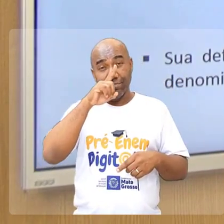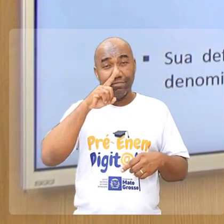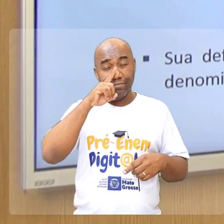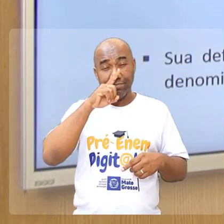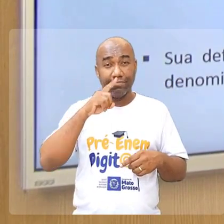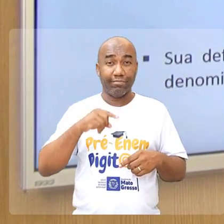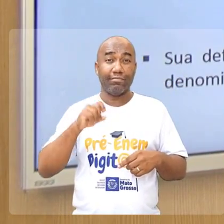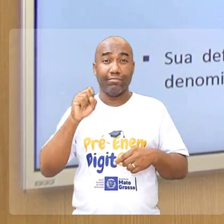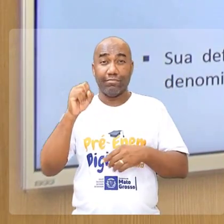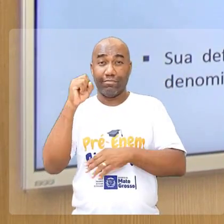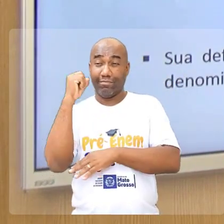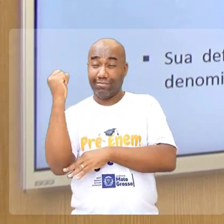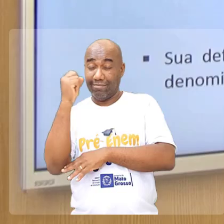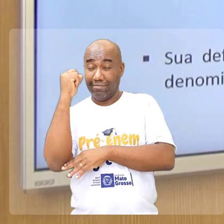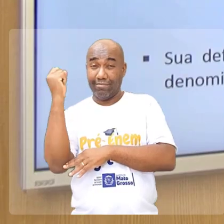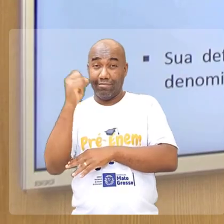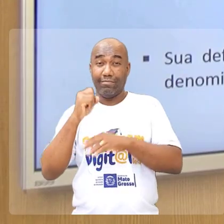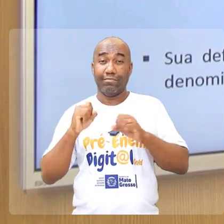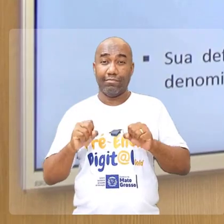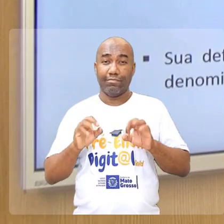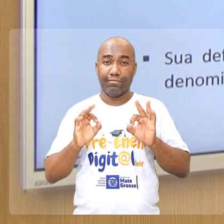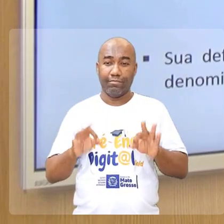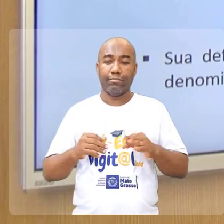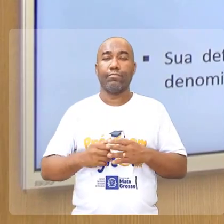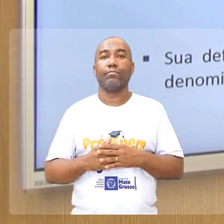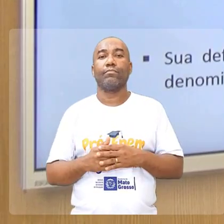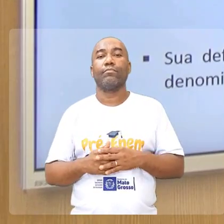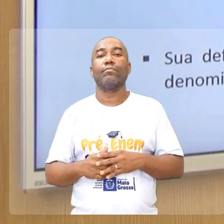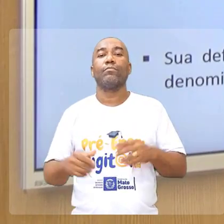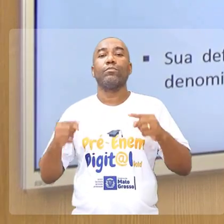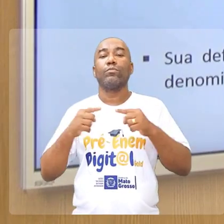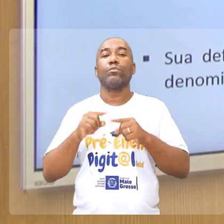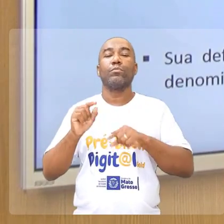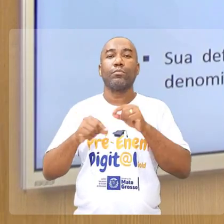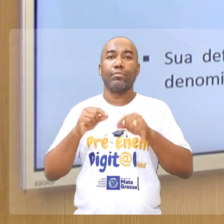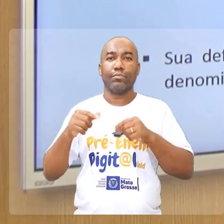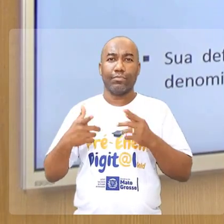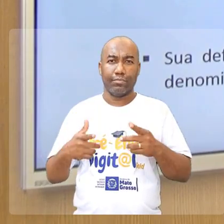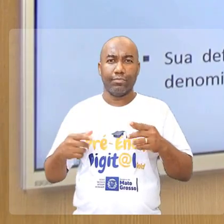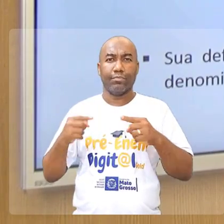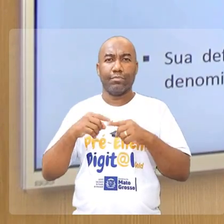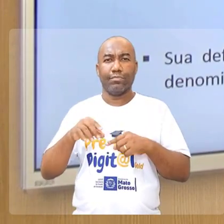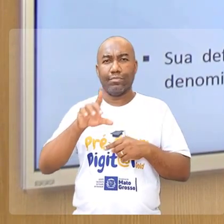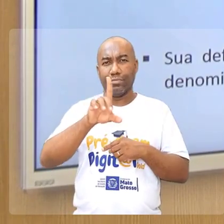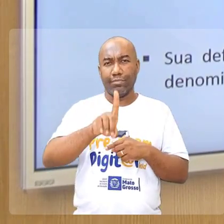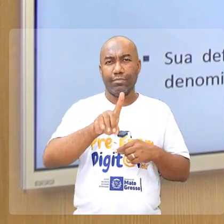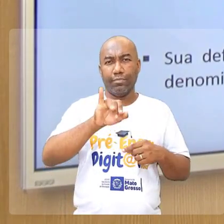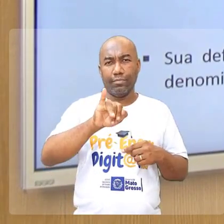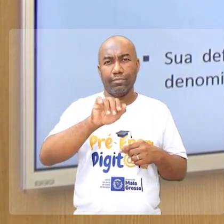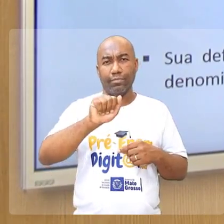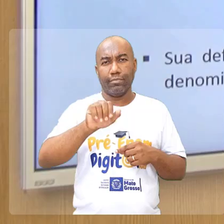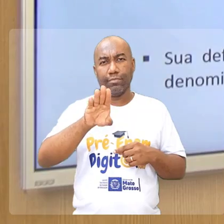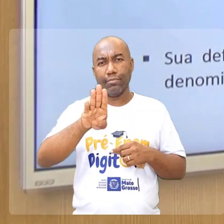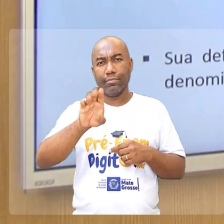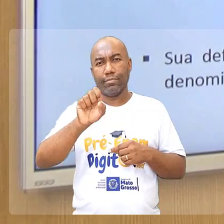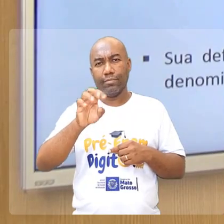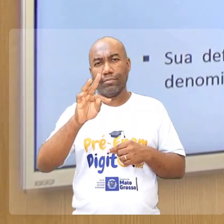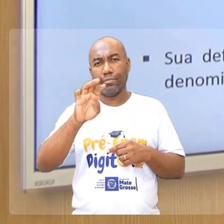bastante grave se não for tratada. Tudo bem? Então, diabetes insípidos. Por que o